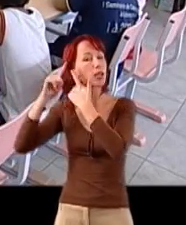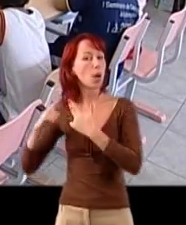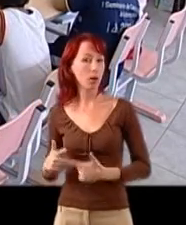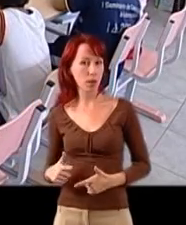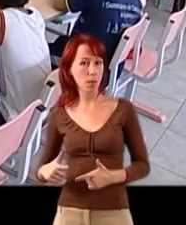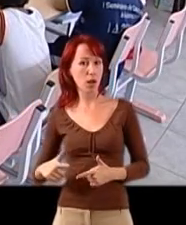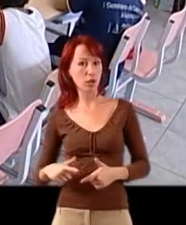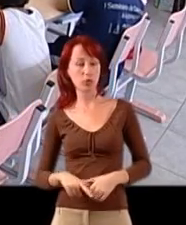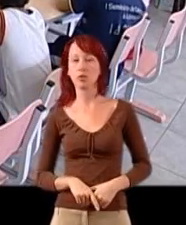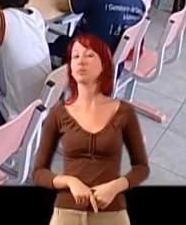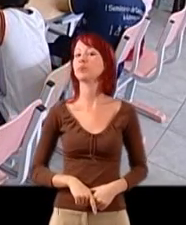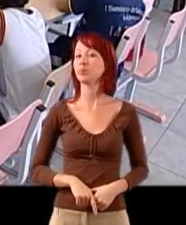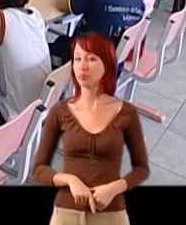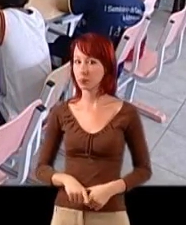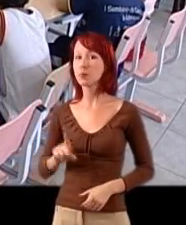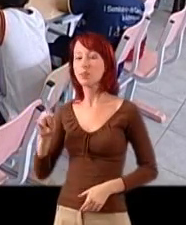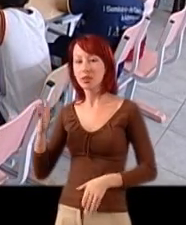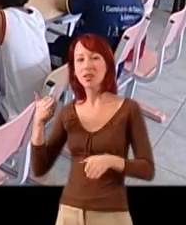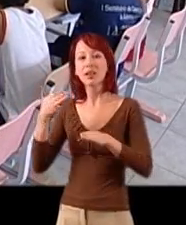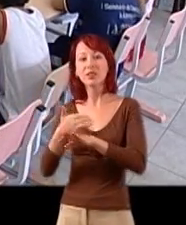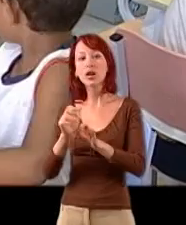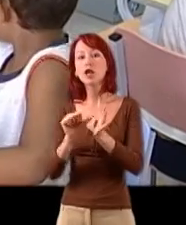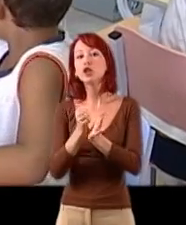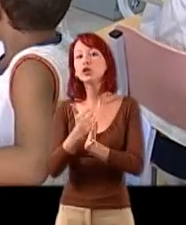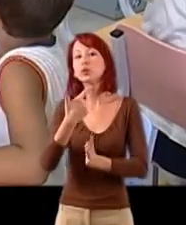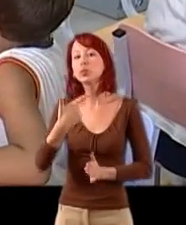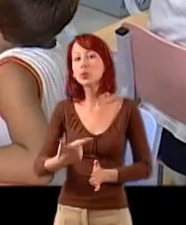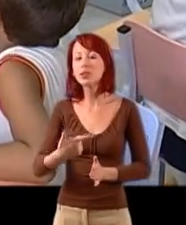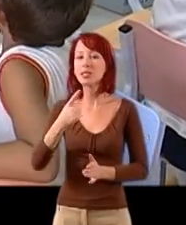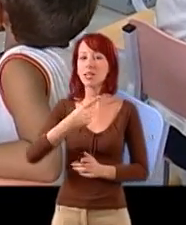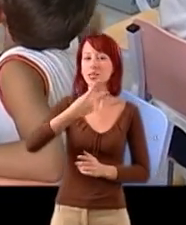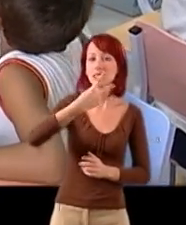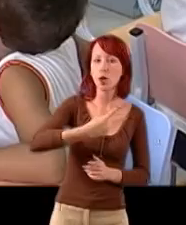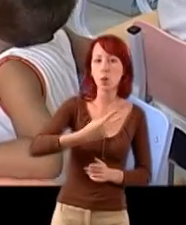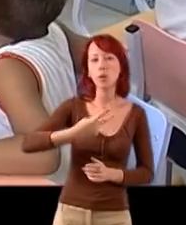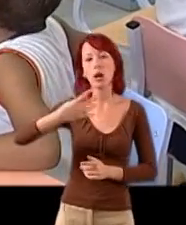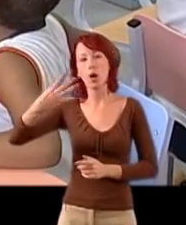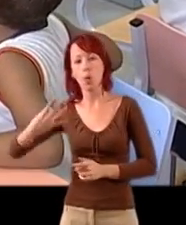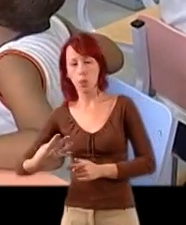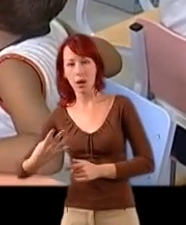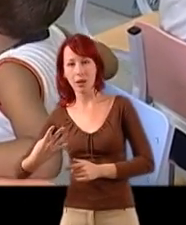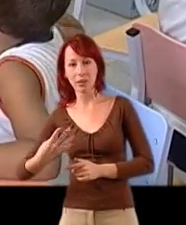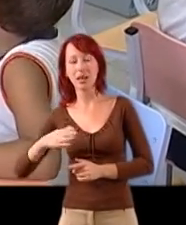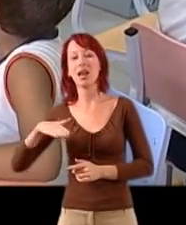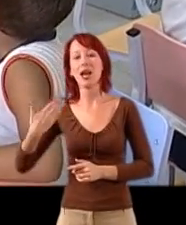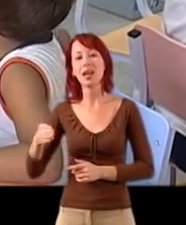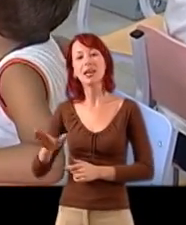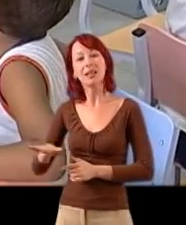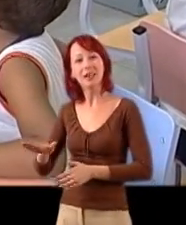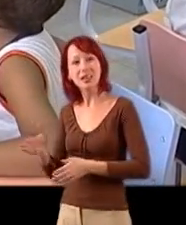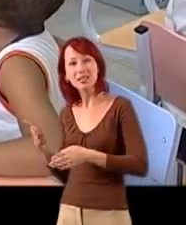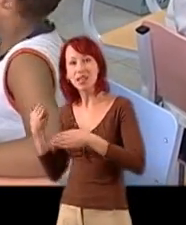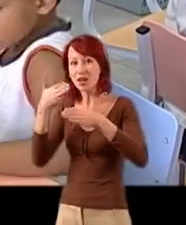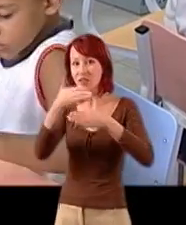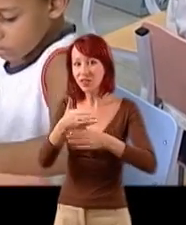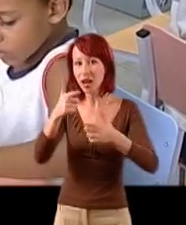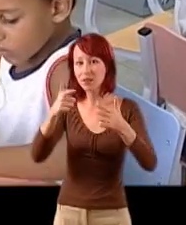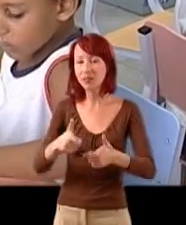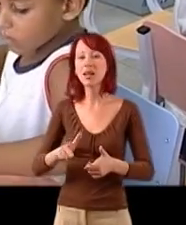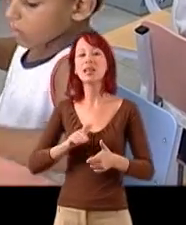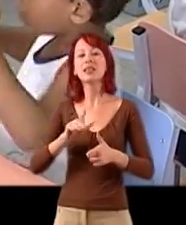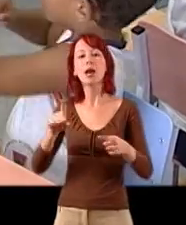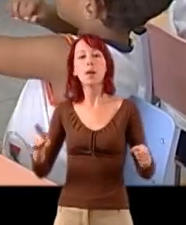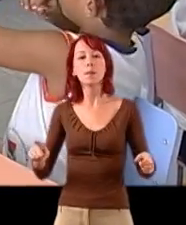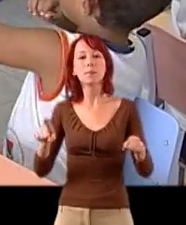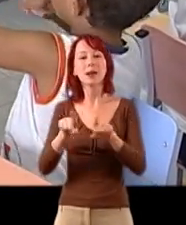linguagem. Ela vem duas vezes por semana, está vindo às segundas e quartas, e ela ali ela faz um trabalho